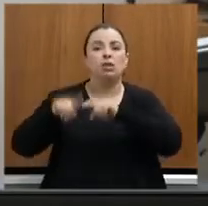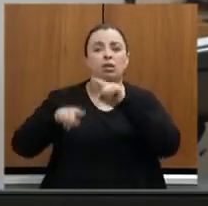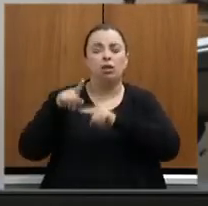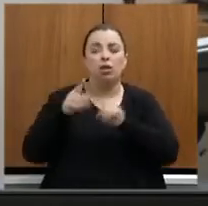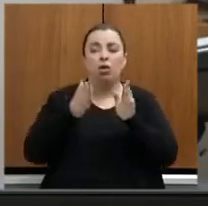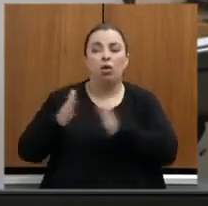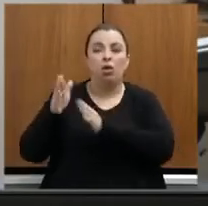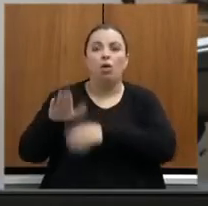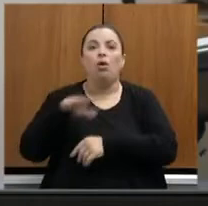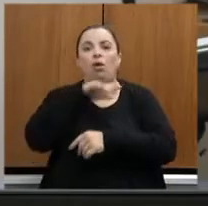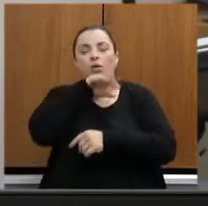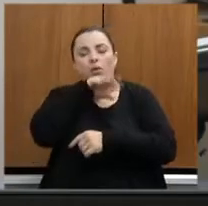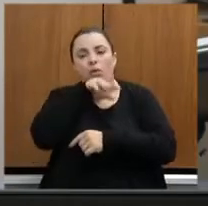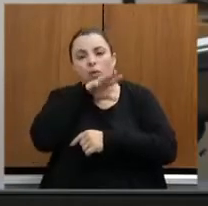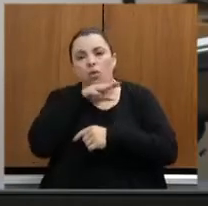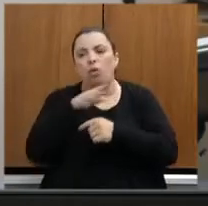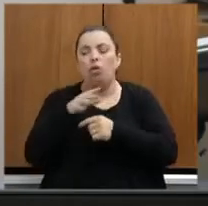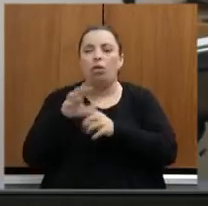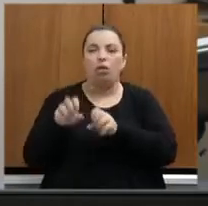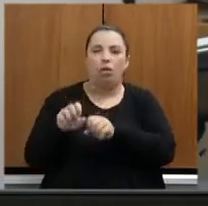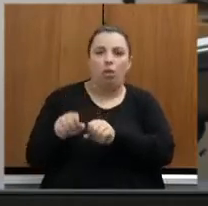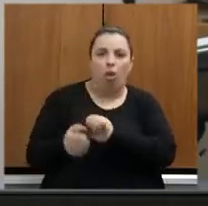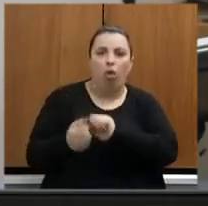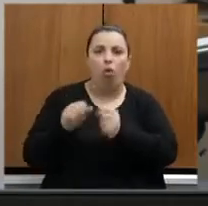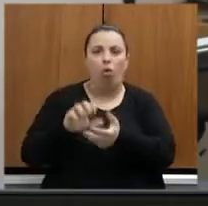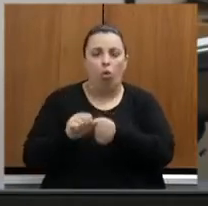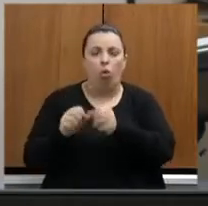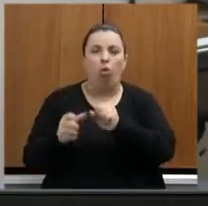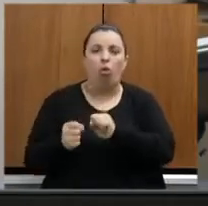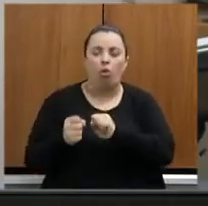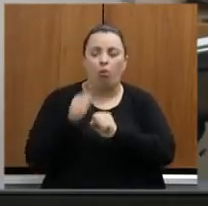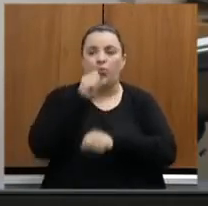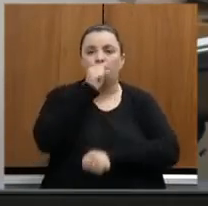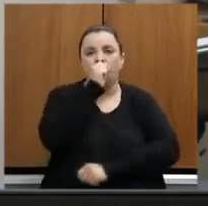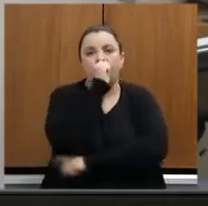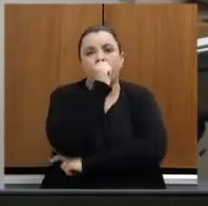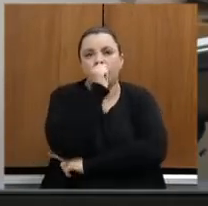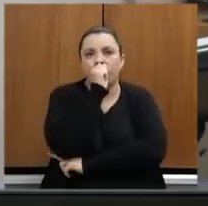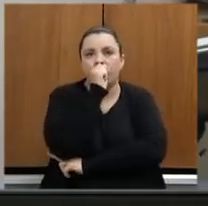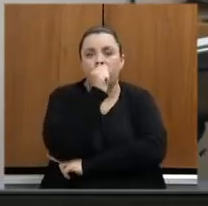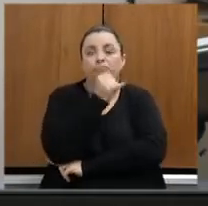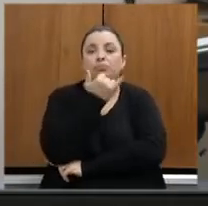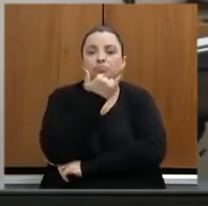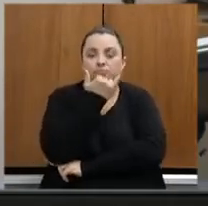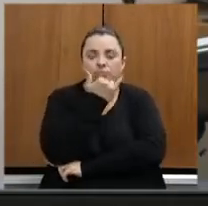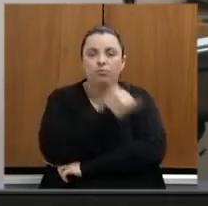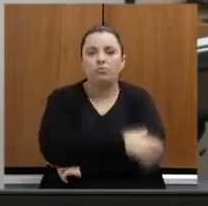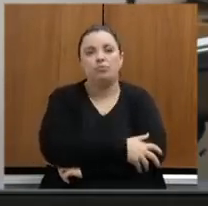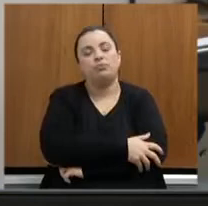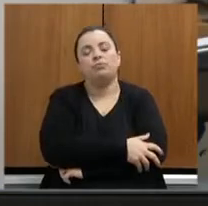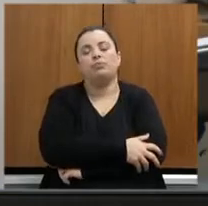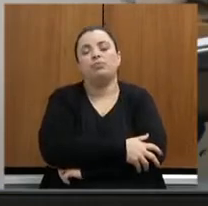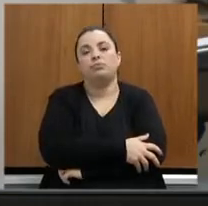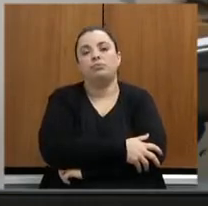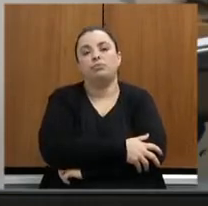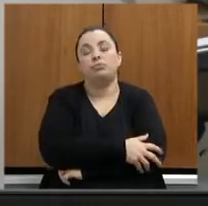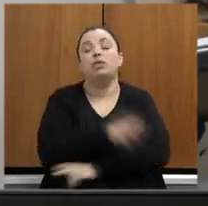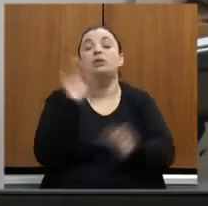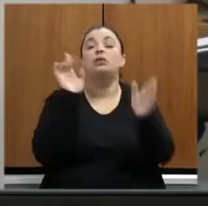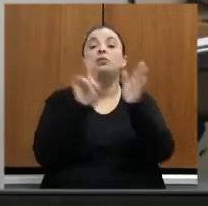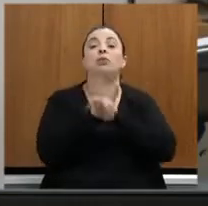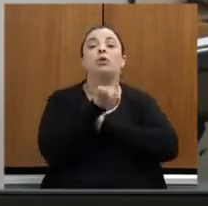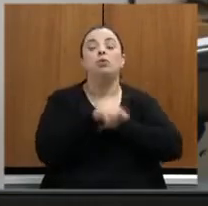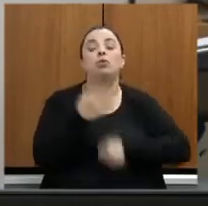inclusive para requerer os de identificação me perguntam qual será a postura do IMA